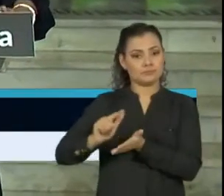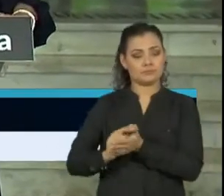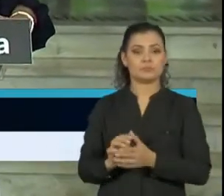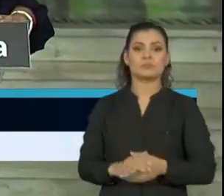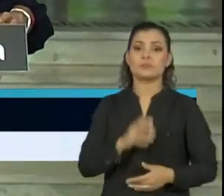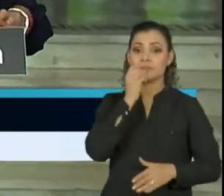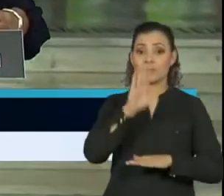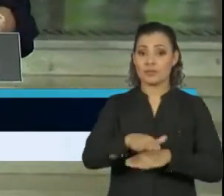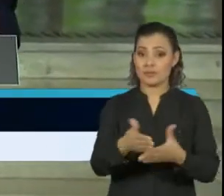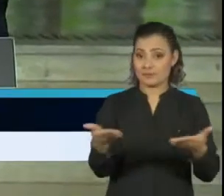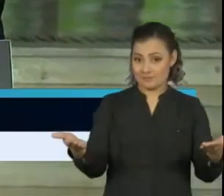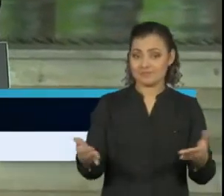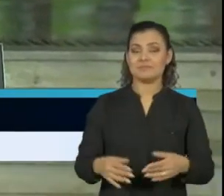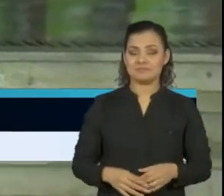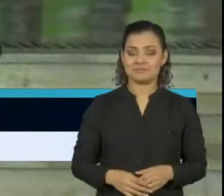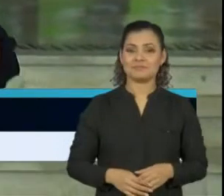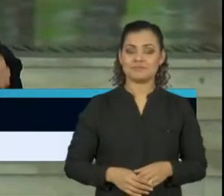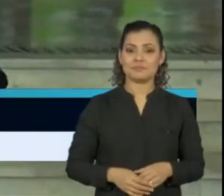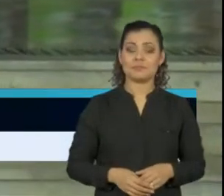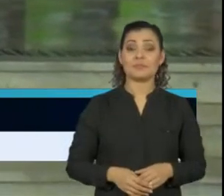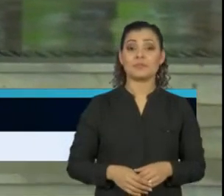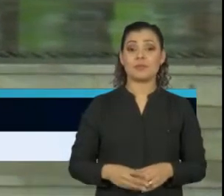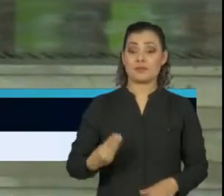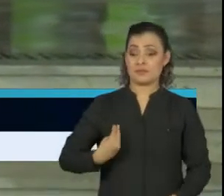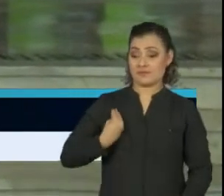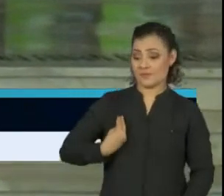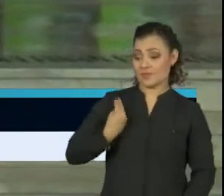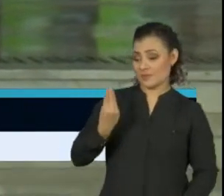tarde a todos. A vida das